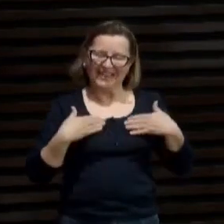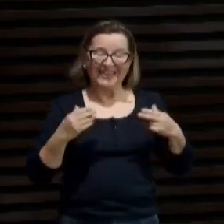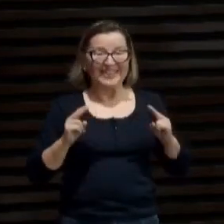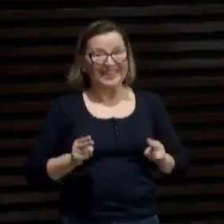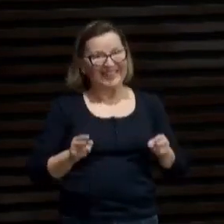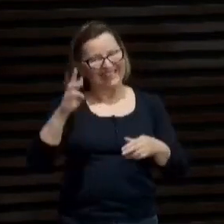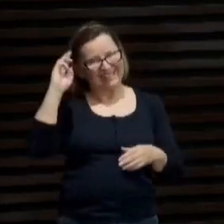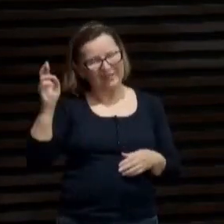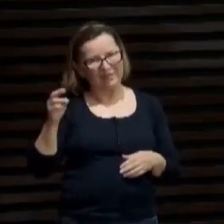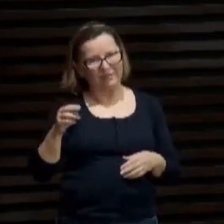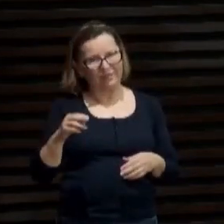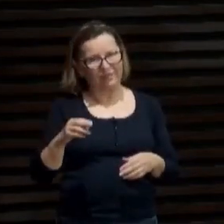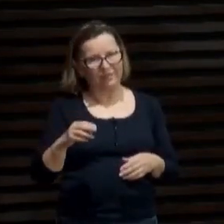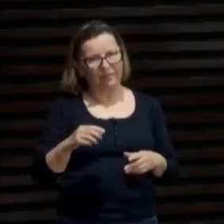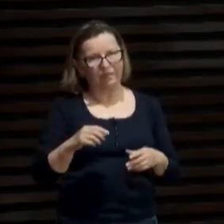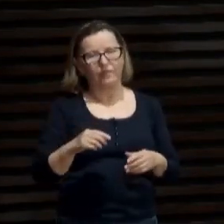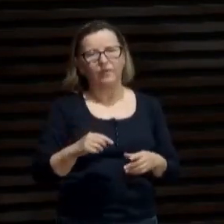No mês passado a minha avó faleceu.